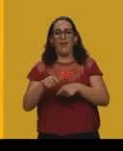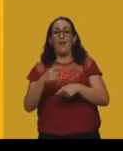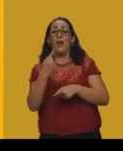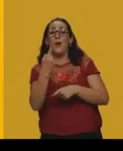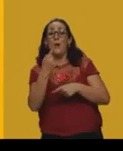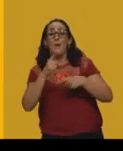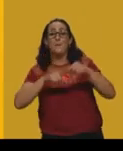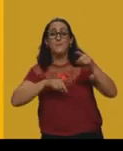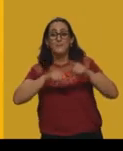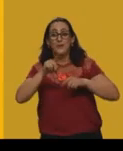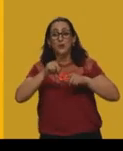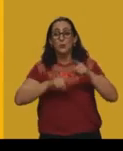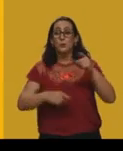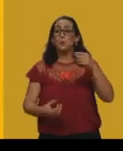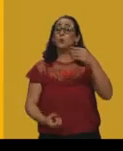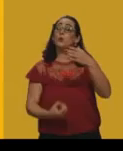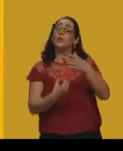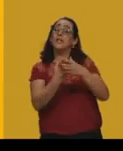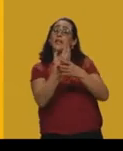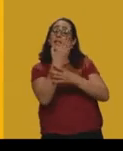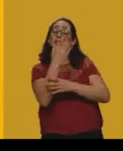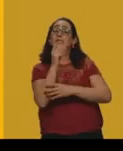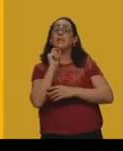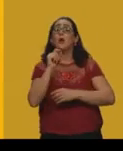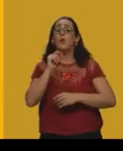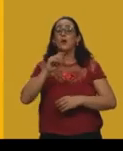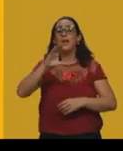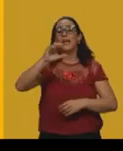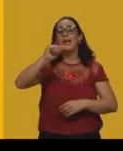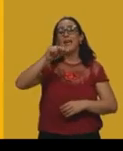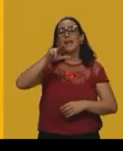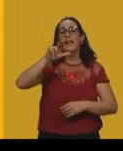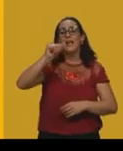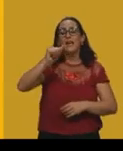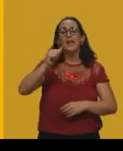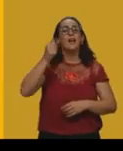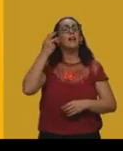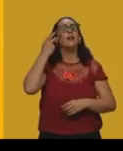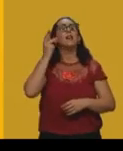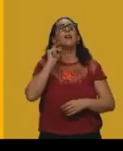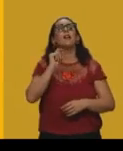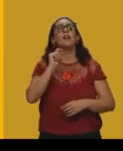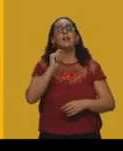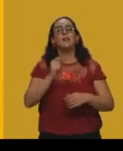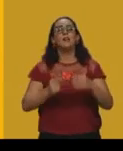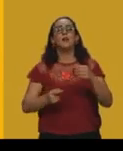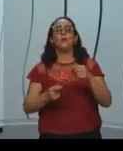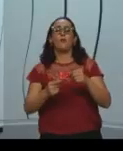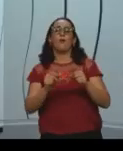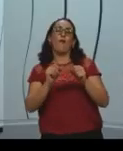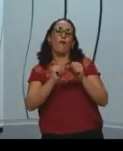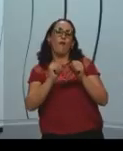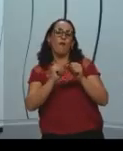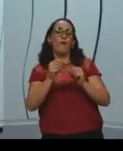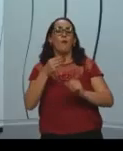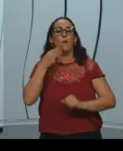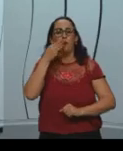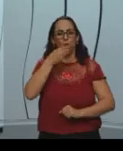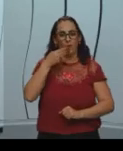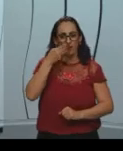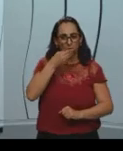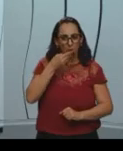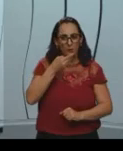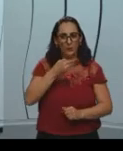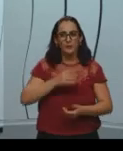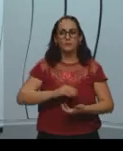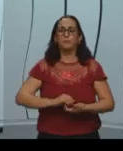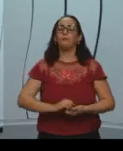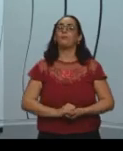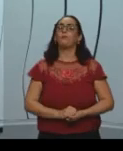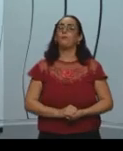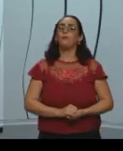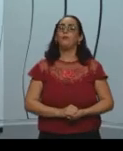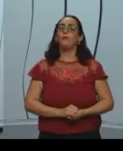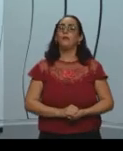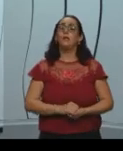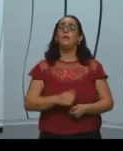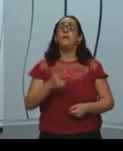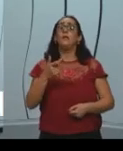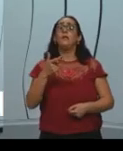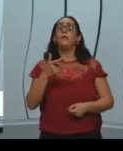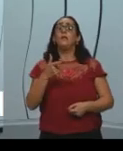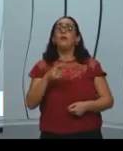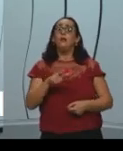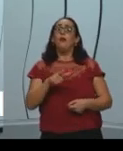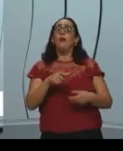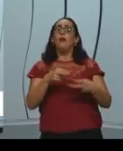Que é o plantio da cana para o seu beneficiamento, né, e a produção do açúcar. E a outra questão que nós tínhamos também muito